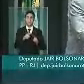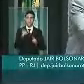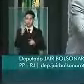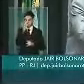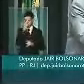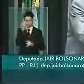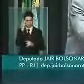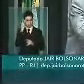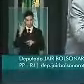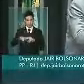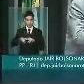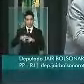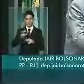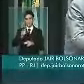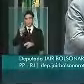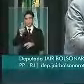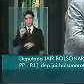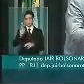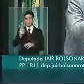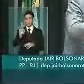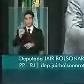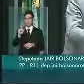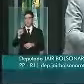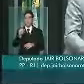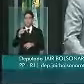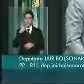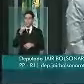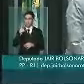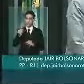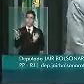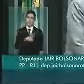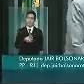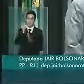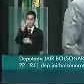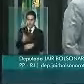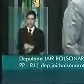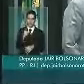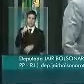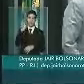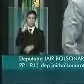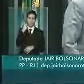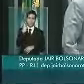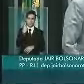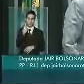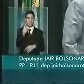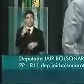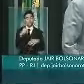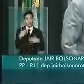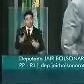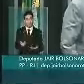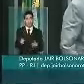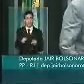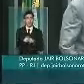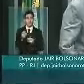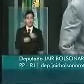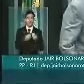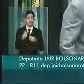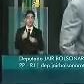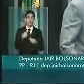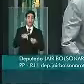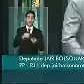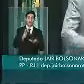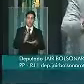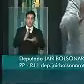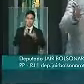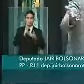com Zapata, reconhecidos pela Anistia Internacional como presos políticos. Assim sendo, senhor presidente, a Câmara ontem teve um momento